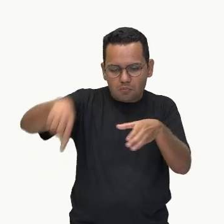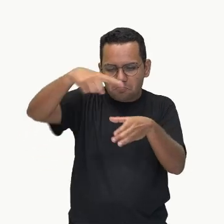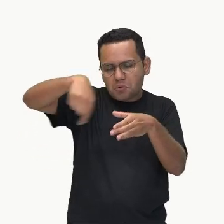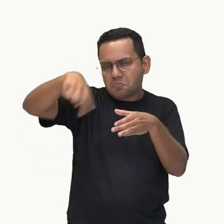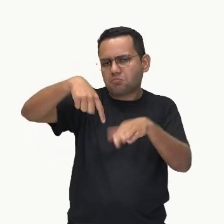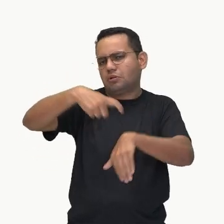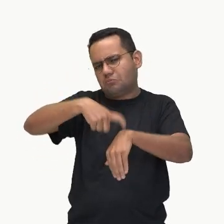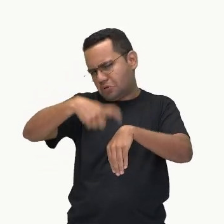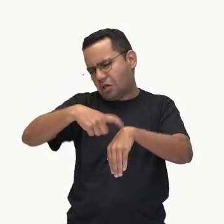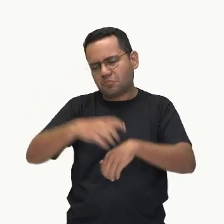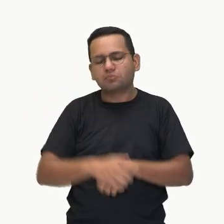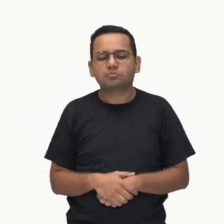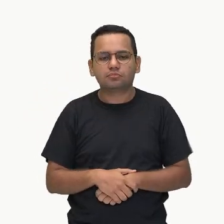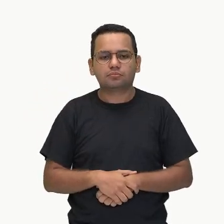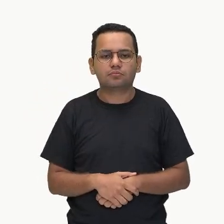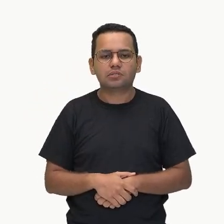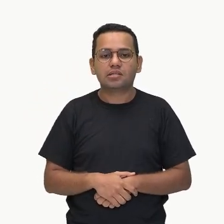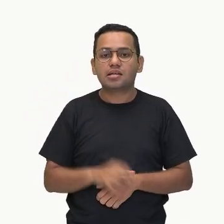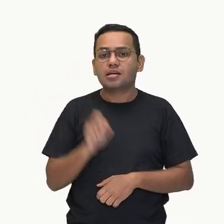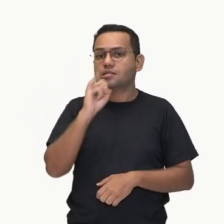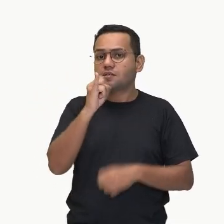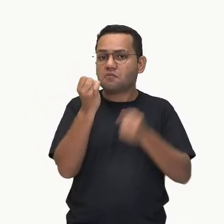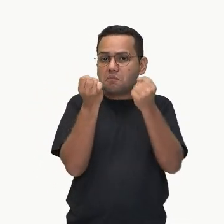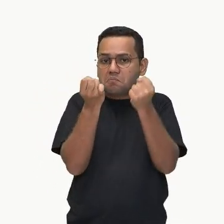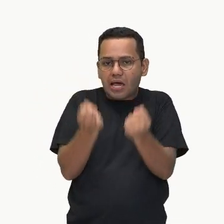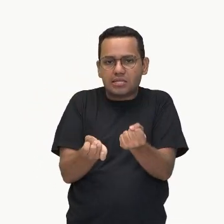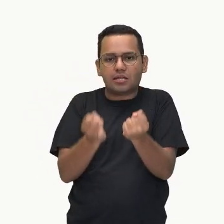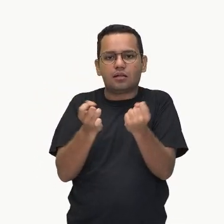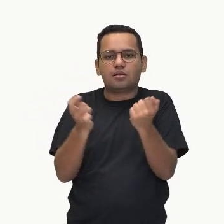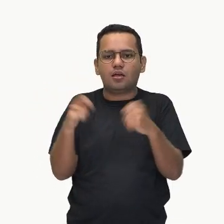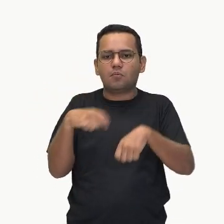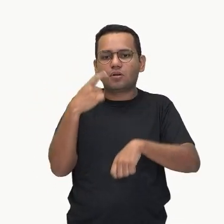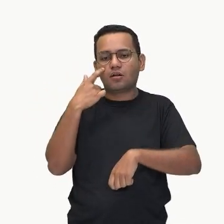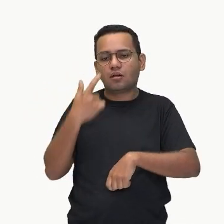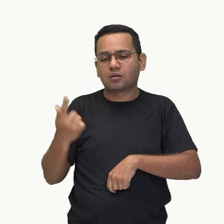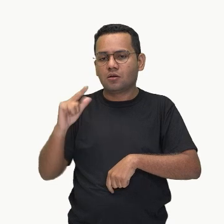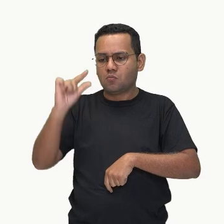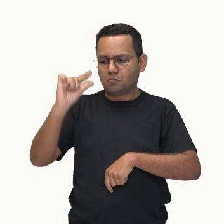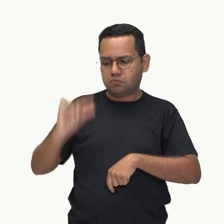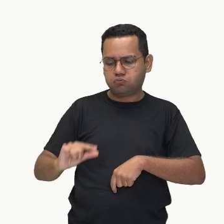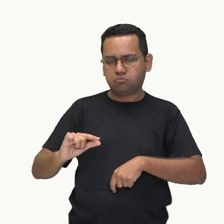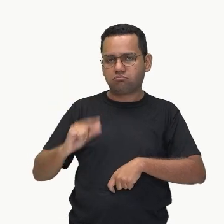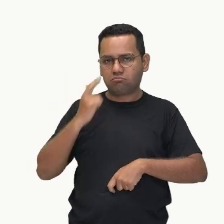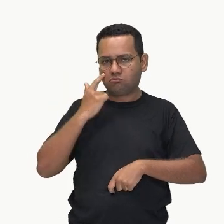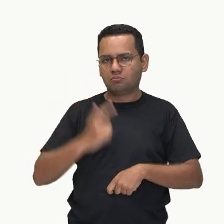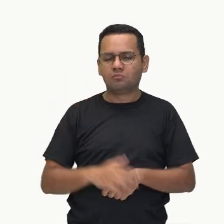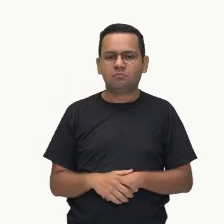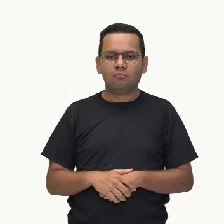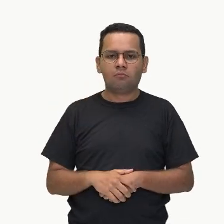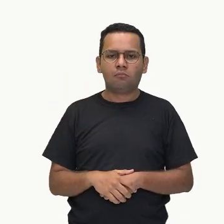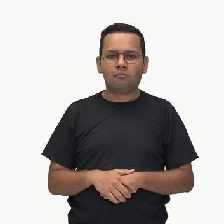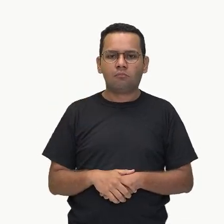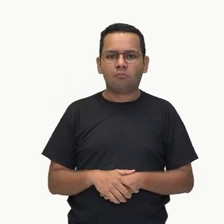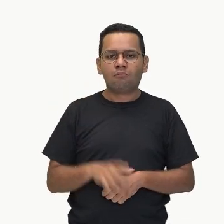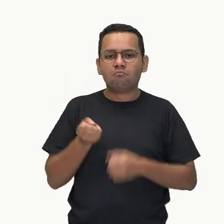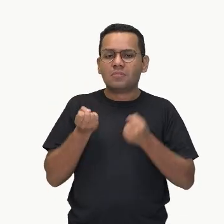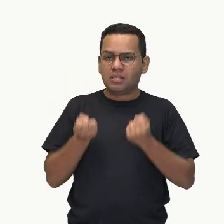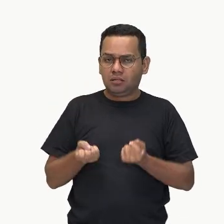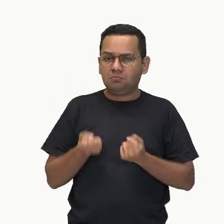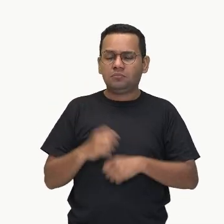mais pesado vai se depositar no fundo do frasco, certo? Porque ele é mais